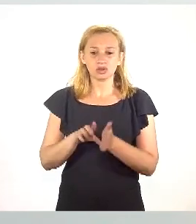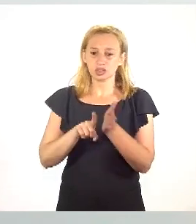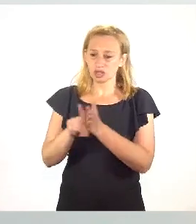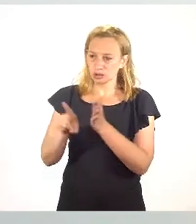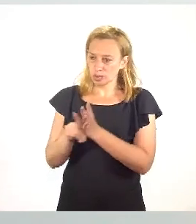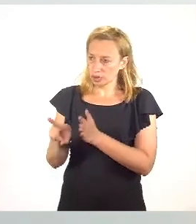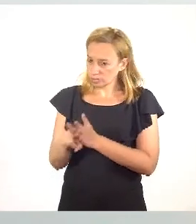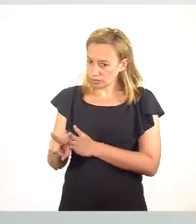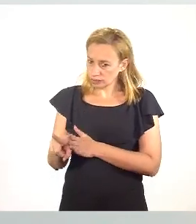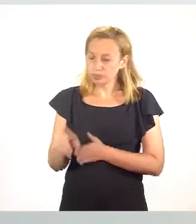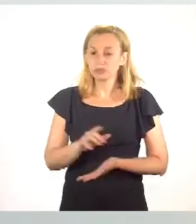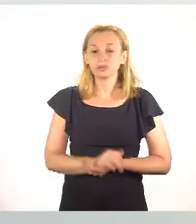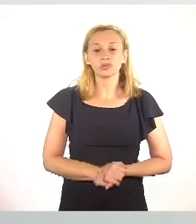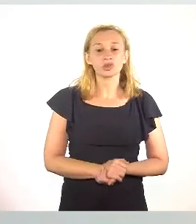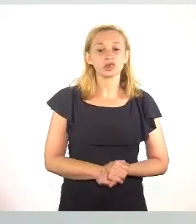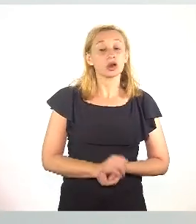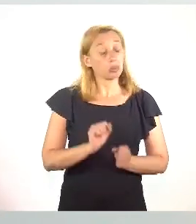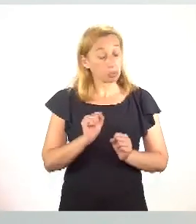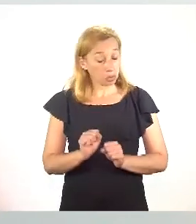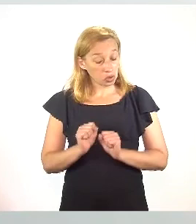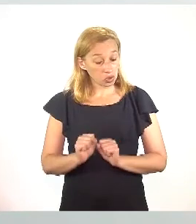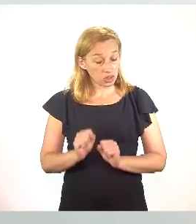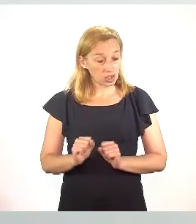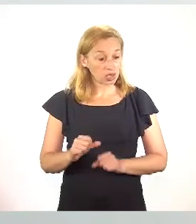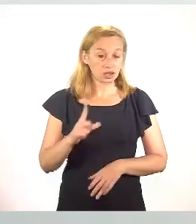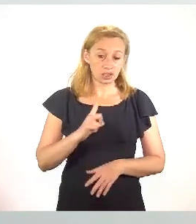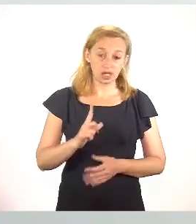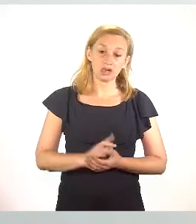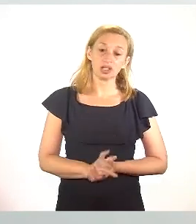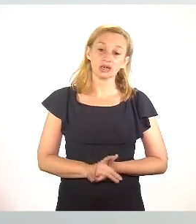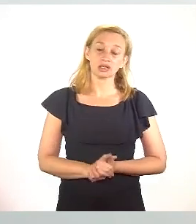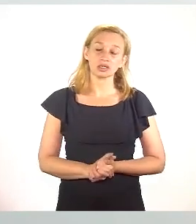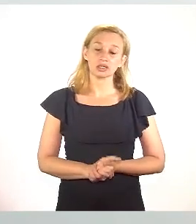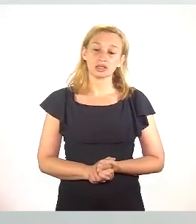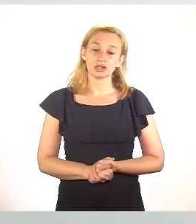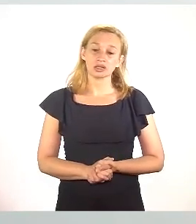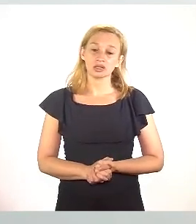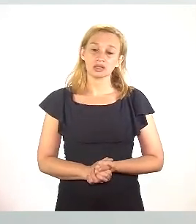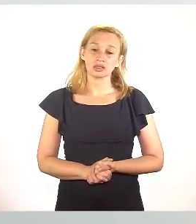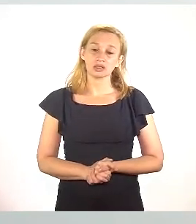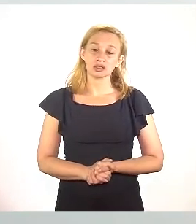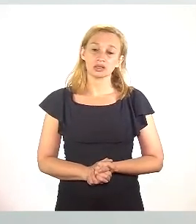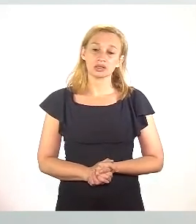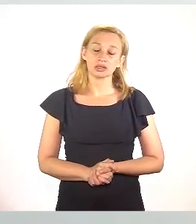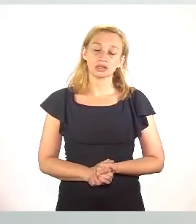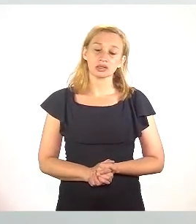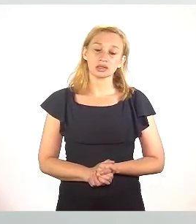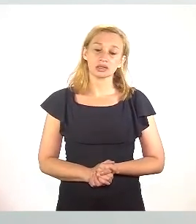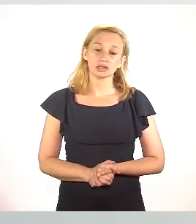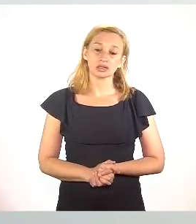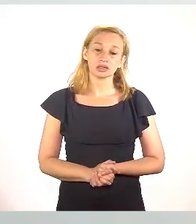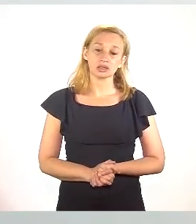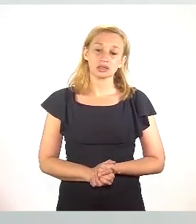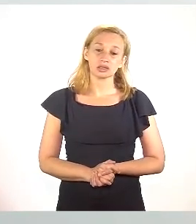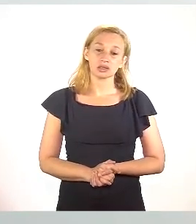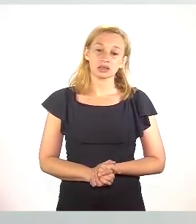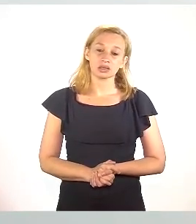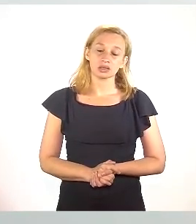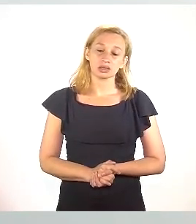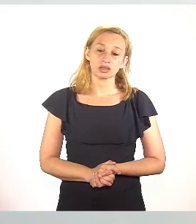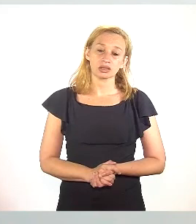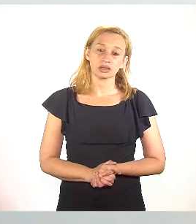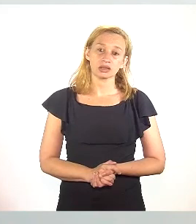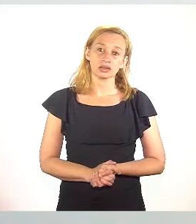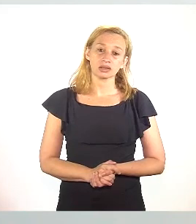responder. Poderia ter consentido com uma fórmula